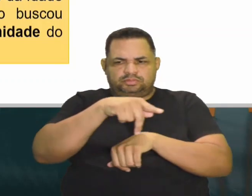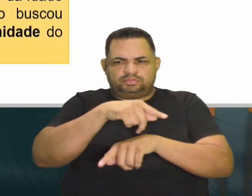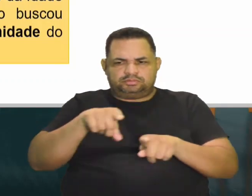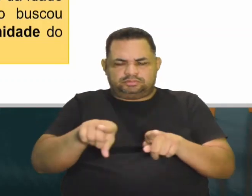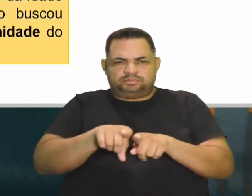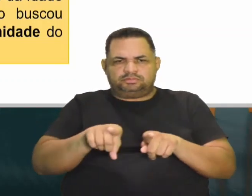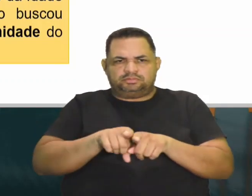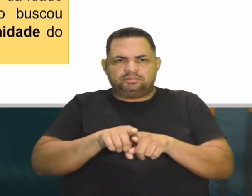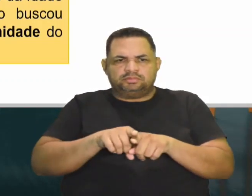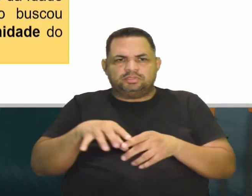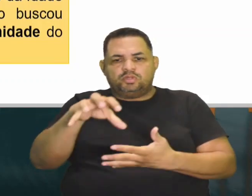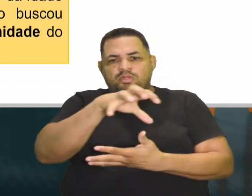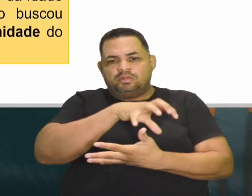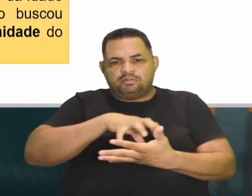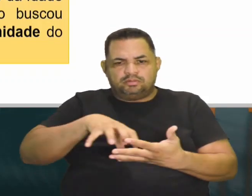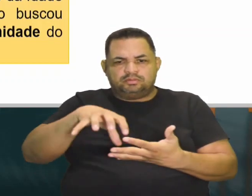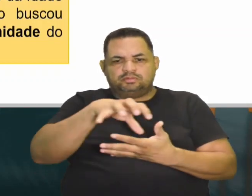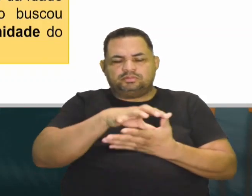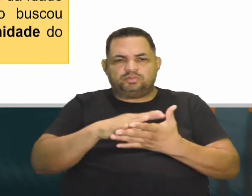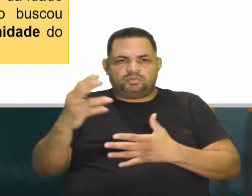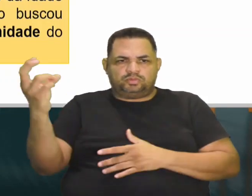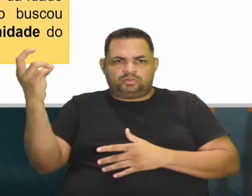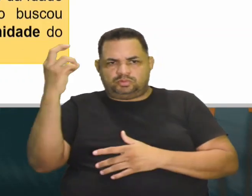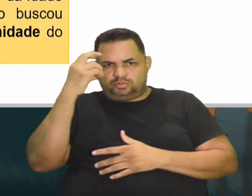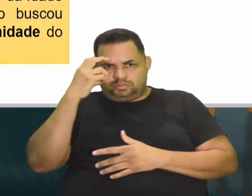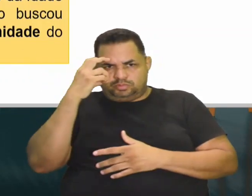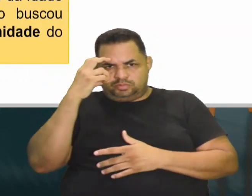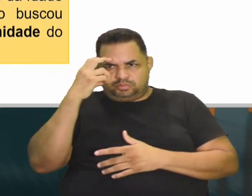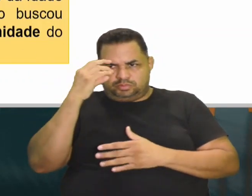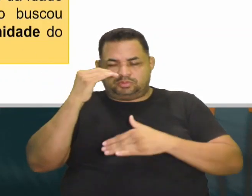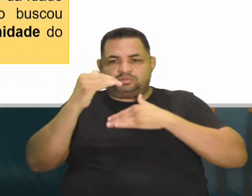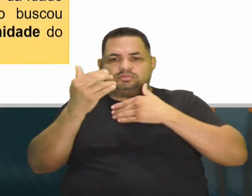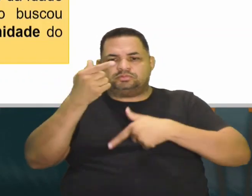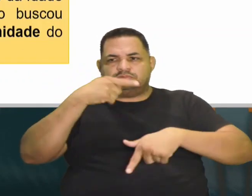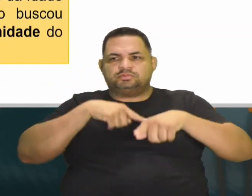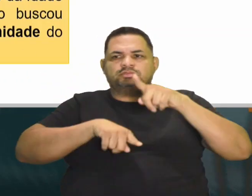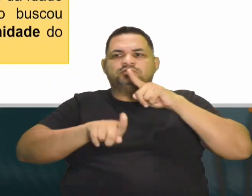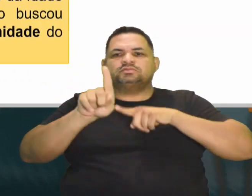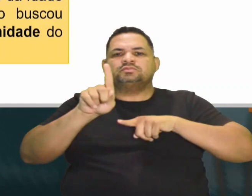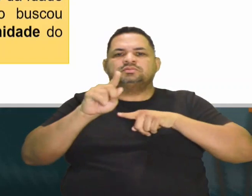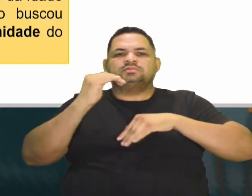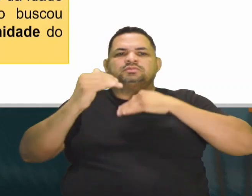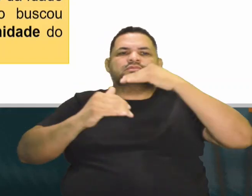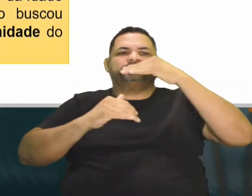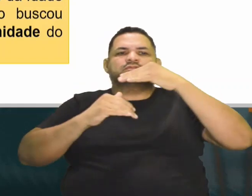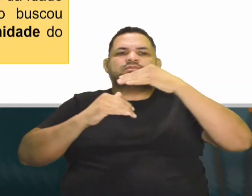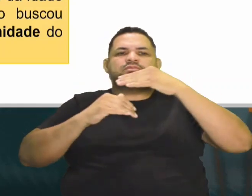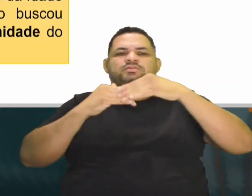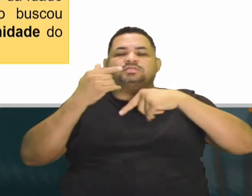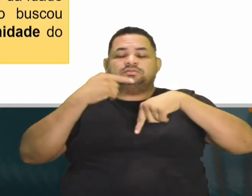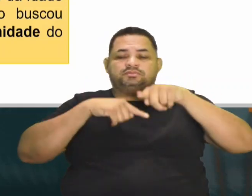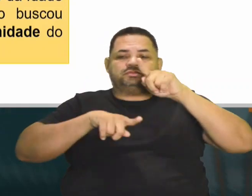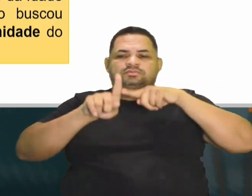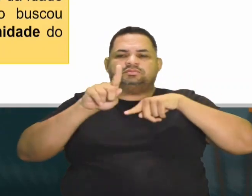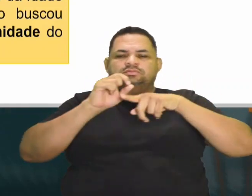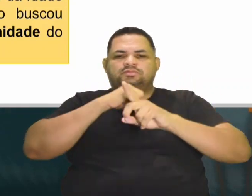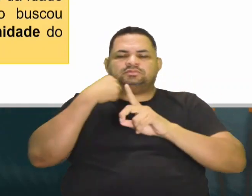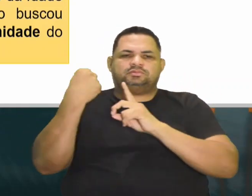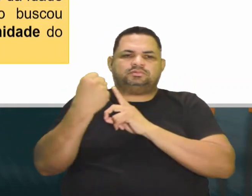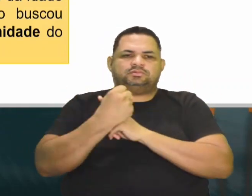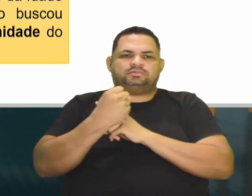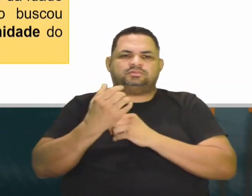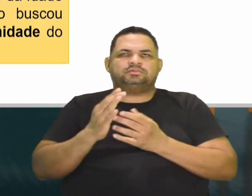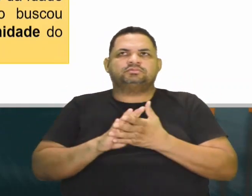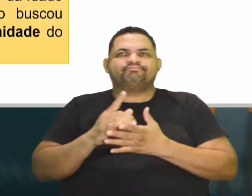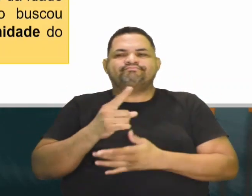revolução cultural, né, em que houve avanço da sociedade. Nós sabemos que no período medieval foi um período